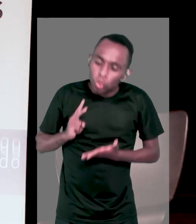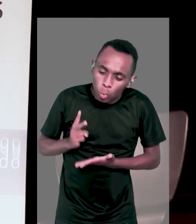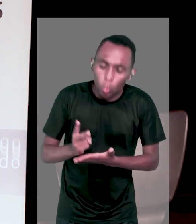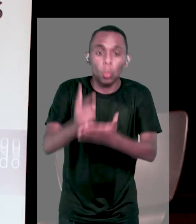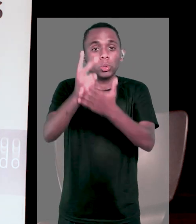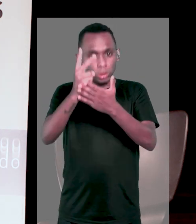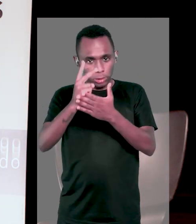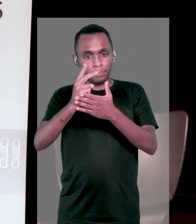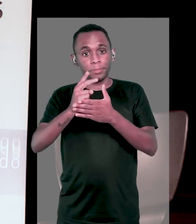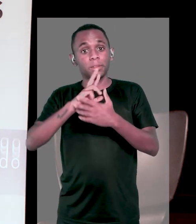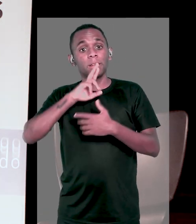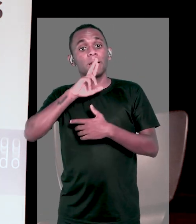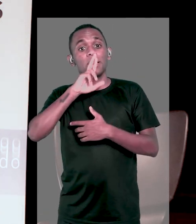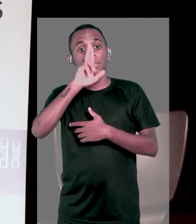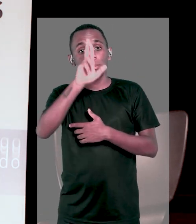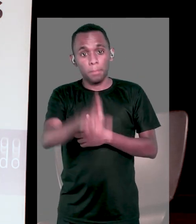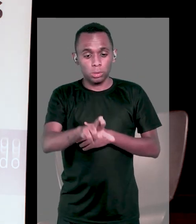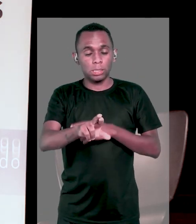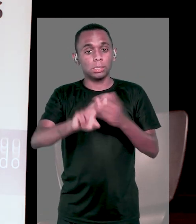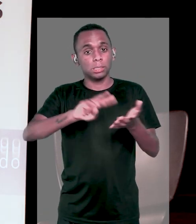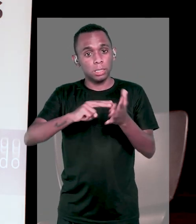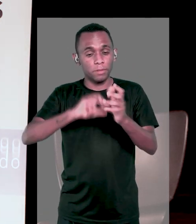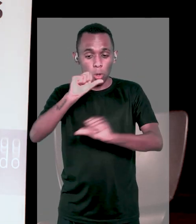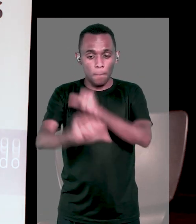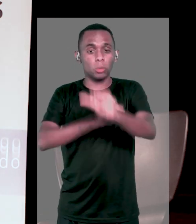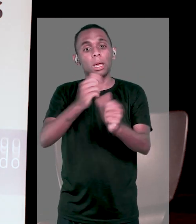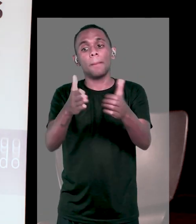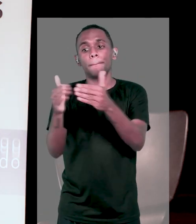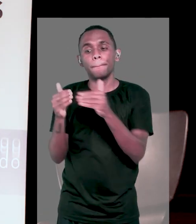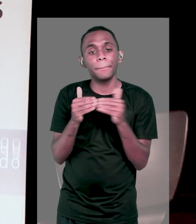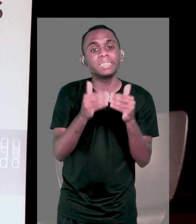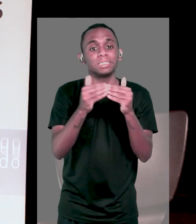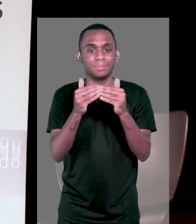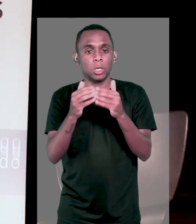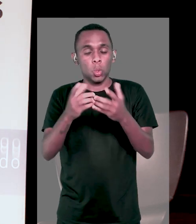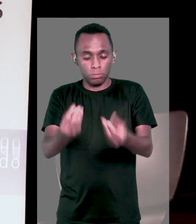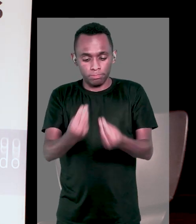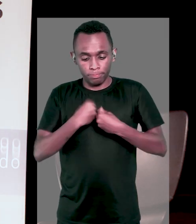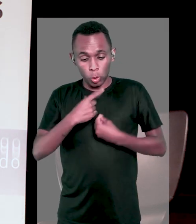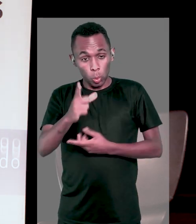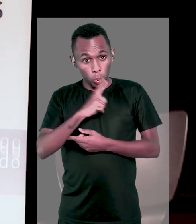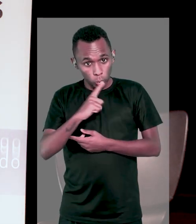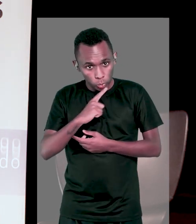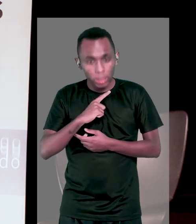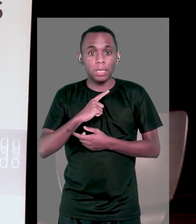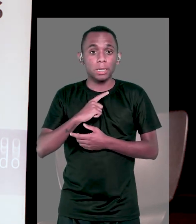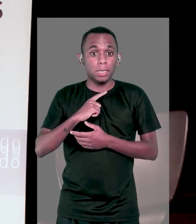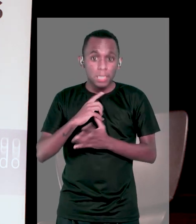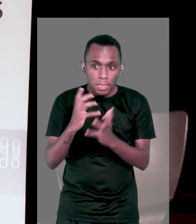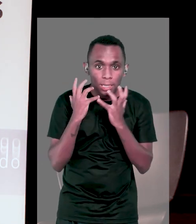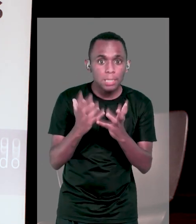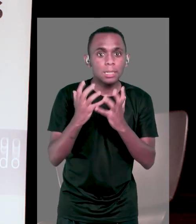sua experiência e reproduz sem que nenhum termo claro limite certo ou ação resoluta